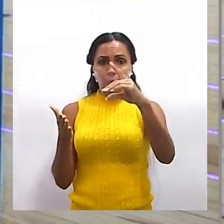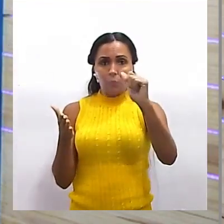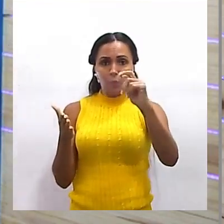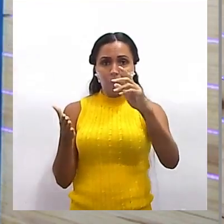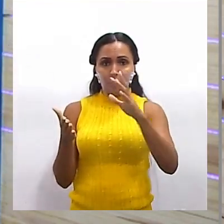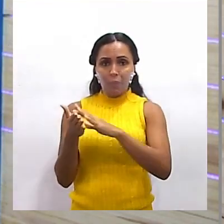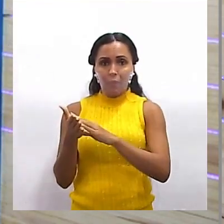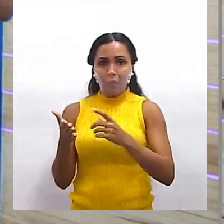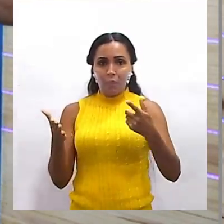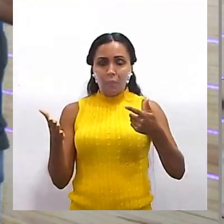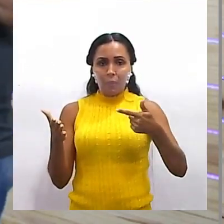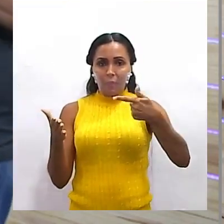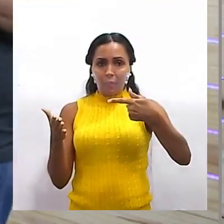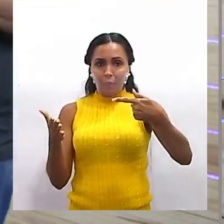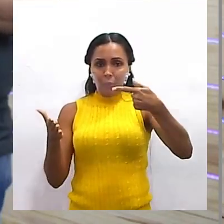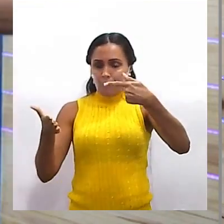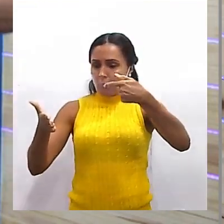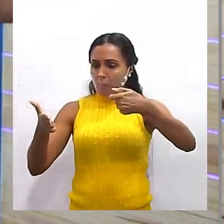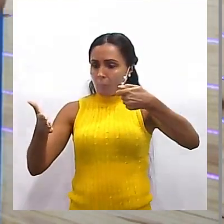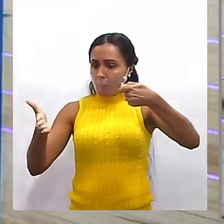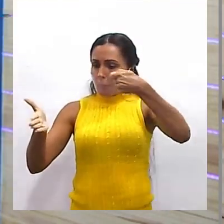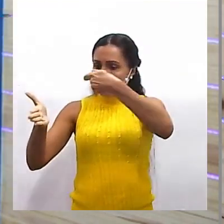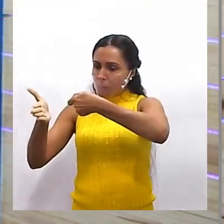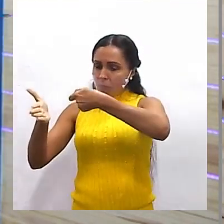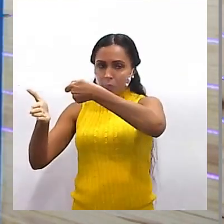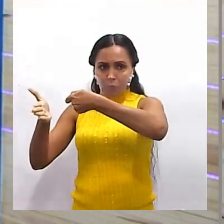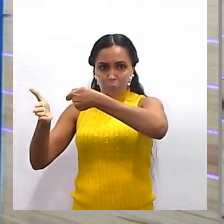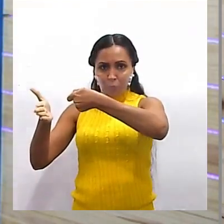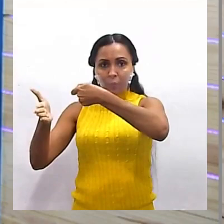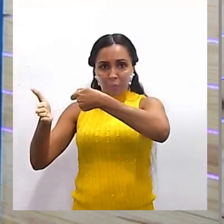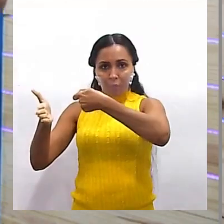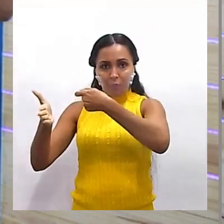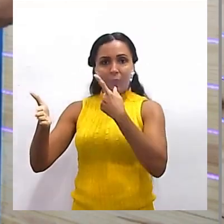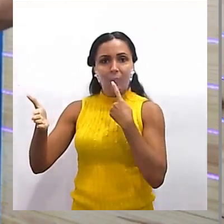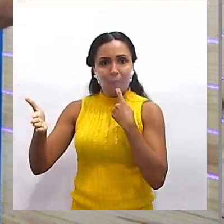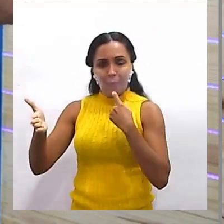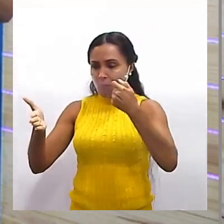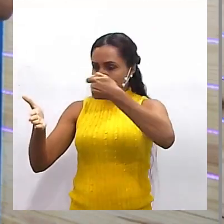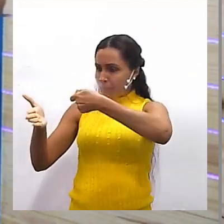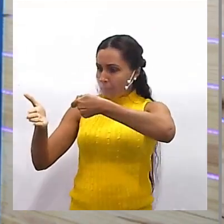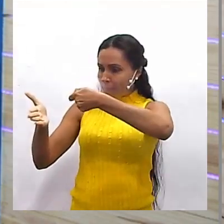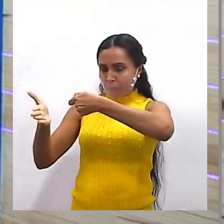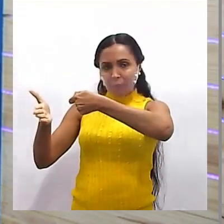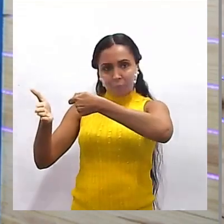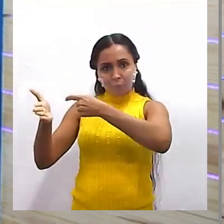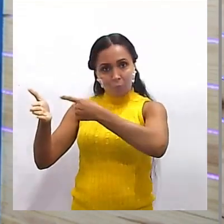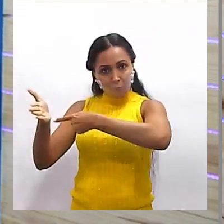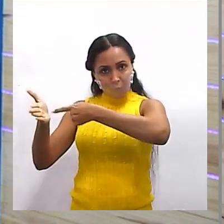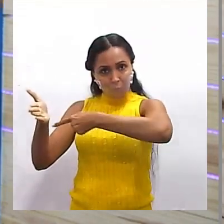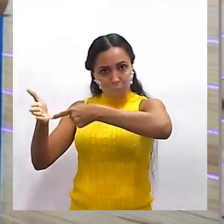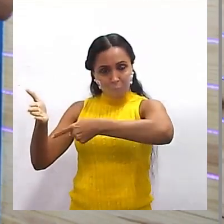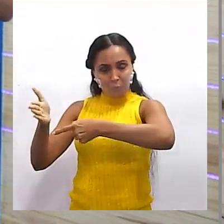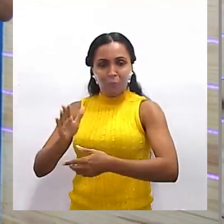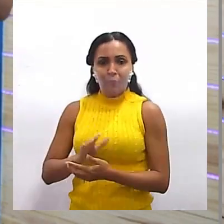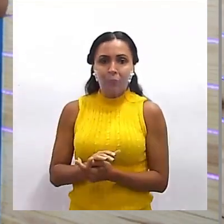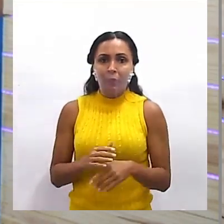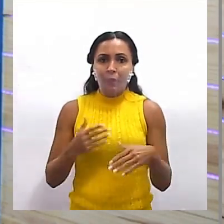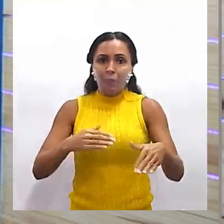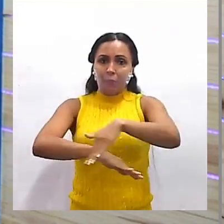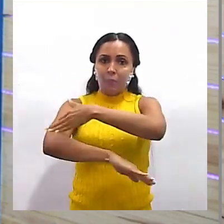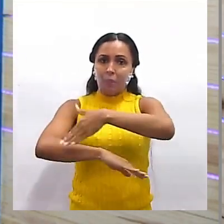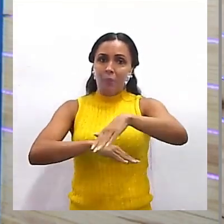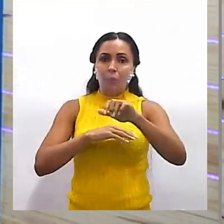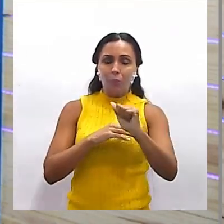WMS, quando ele me diz lá, esse produto vai para, tá na rua A, nível